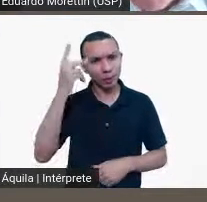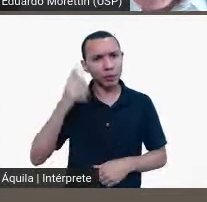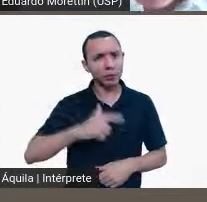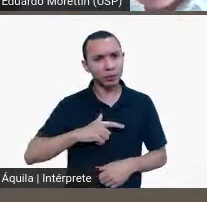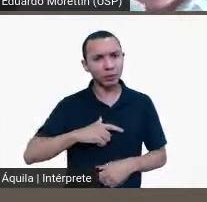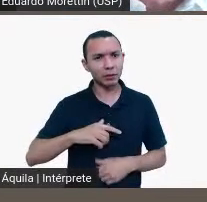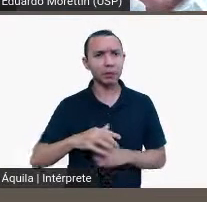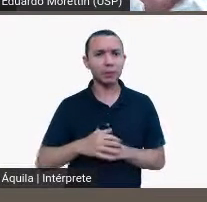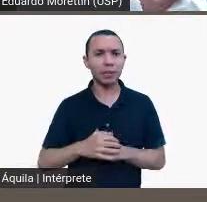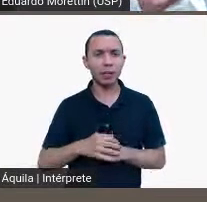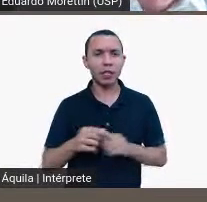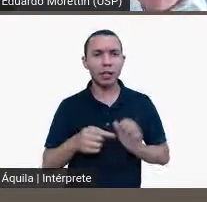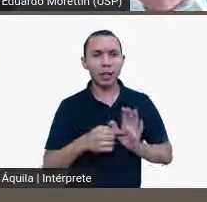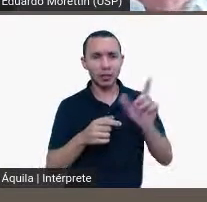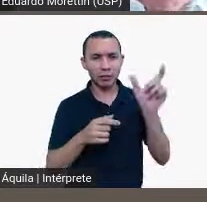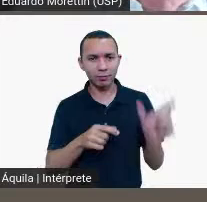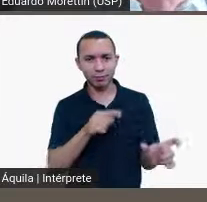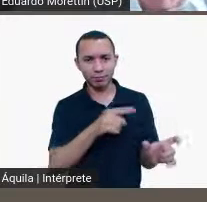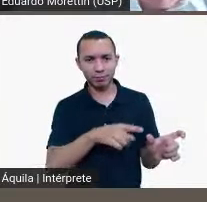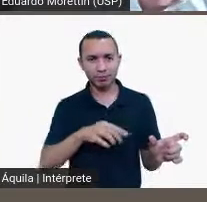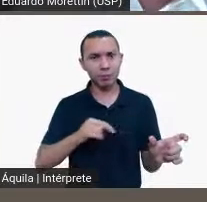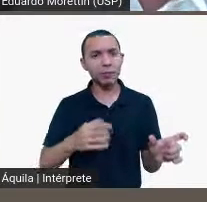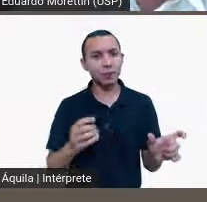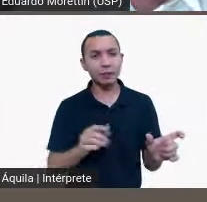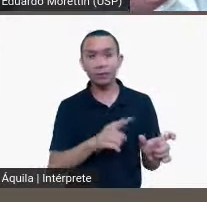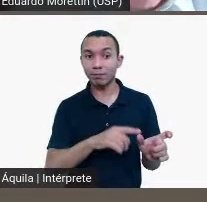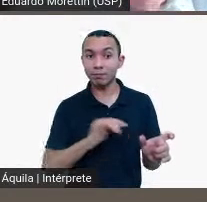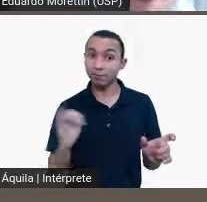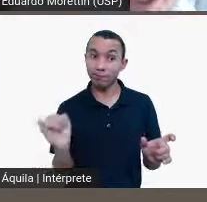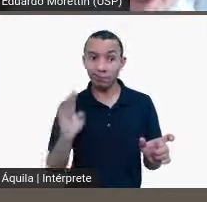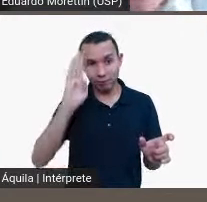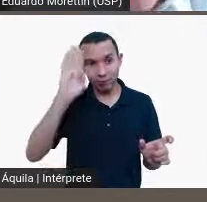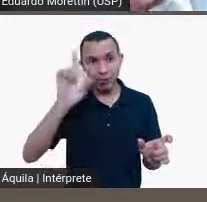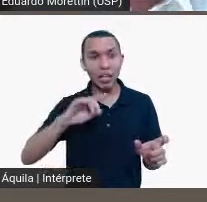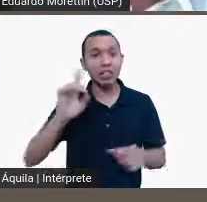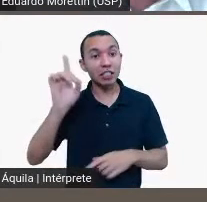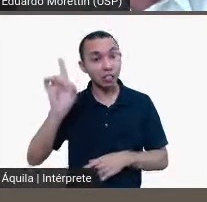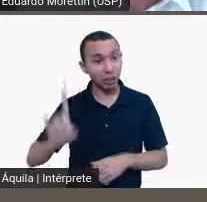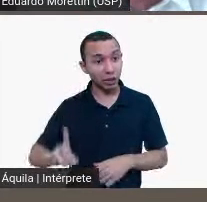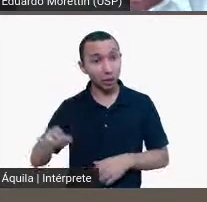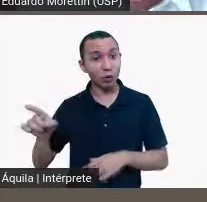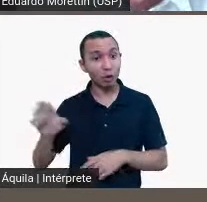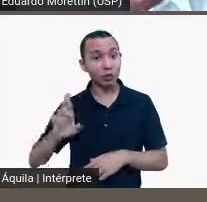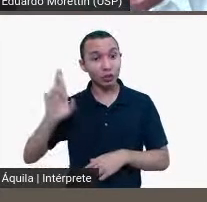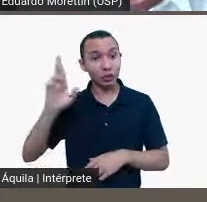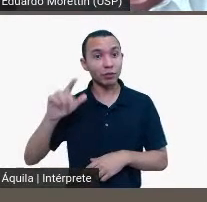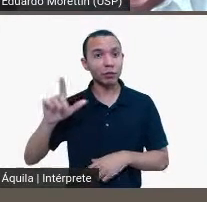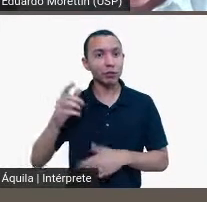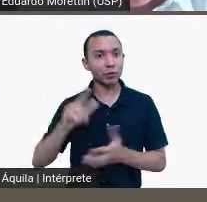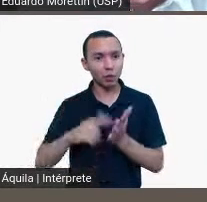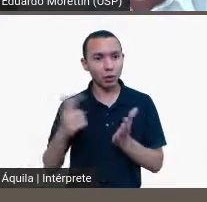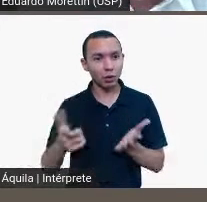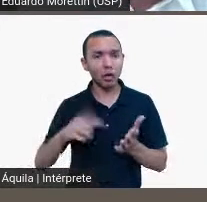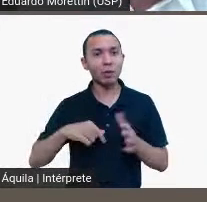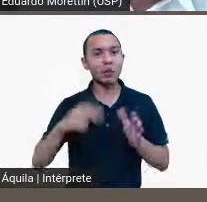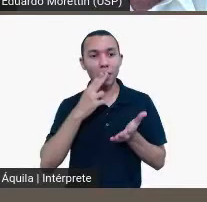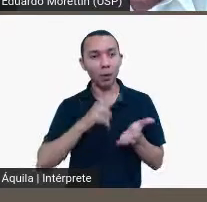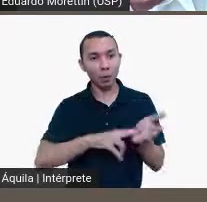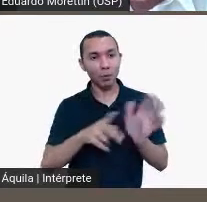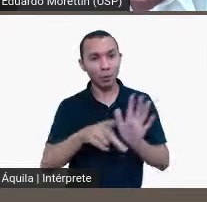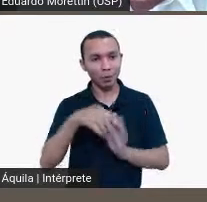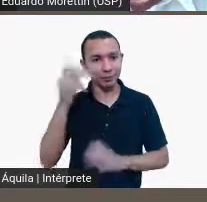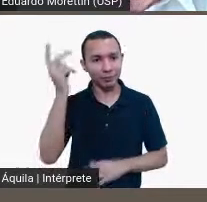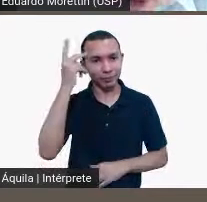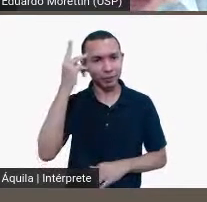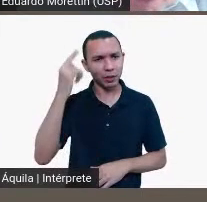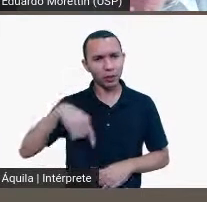uma figura-chave, que já era, então, diretor do jornal A Gazeta e colaborador de O Correio Paulistano. Como a gente